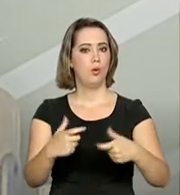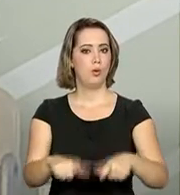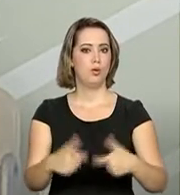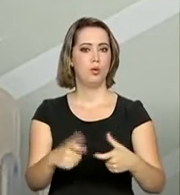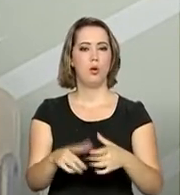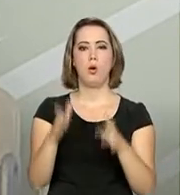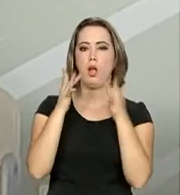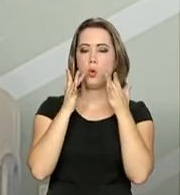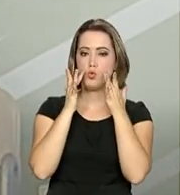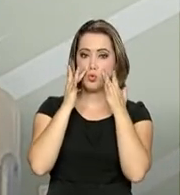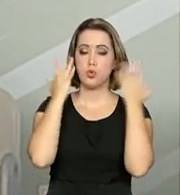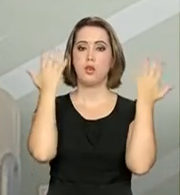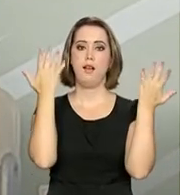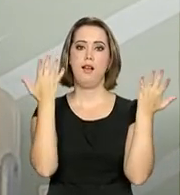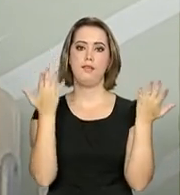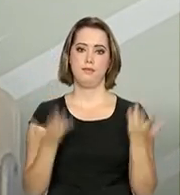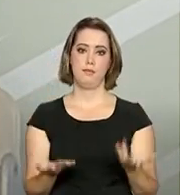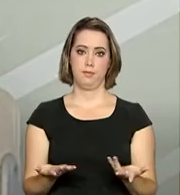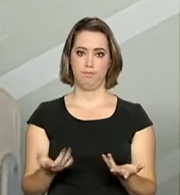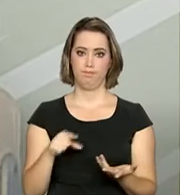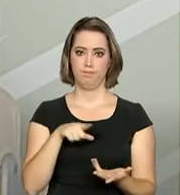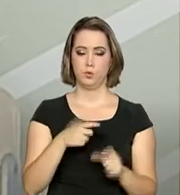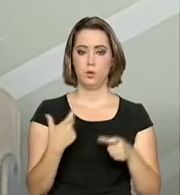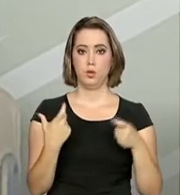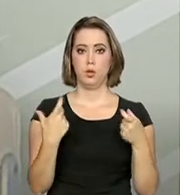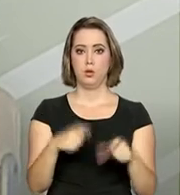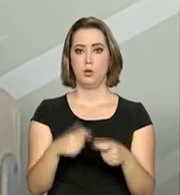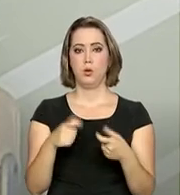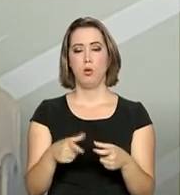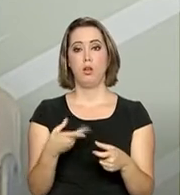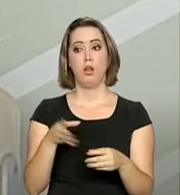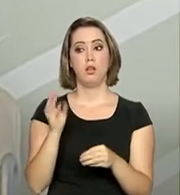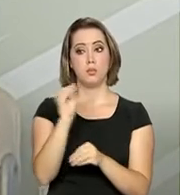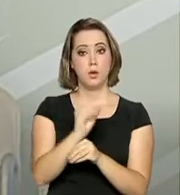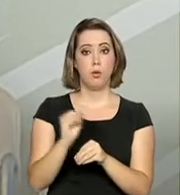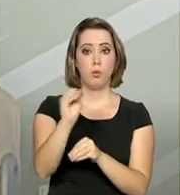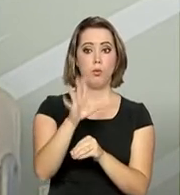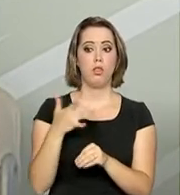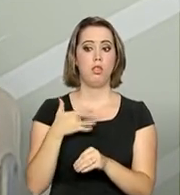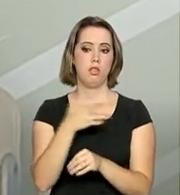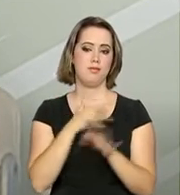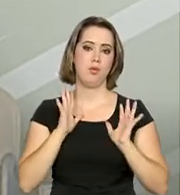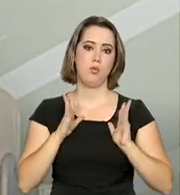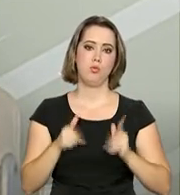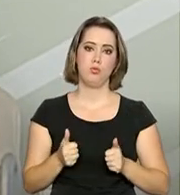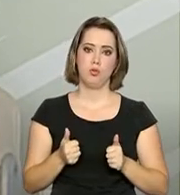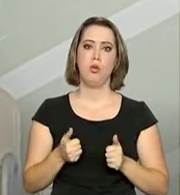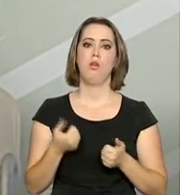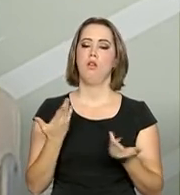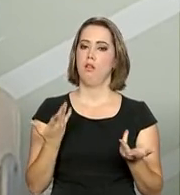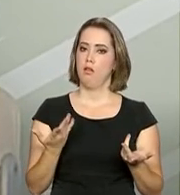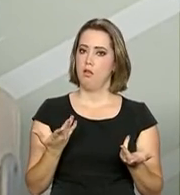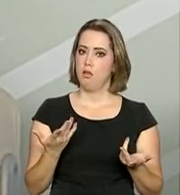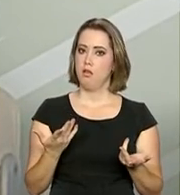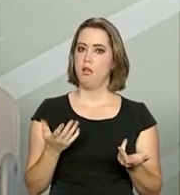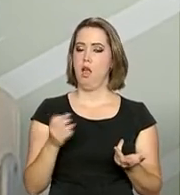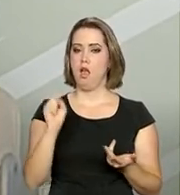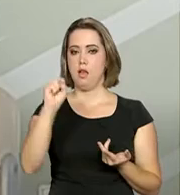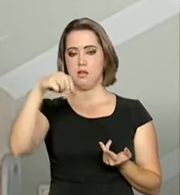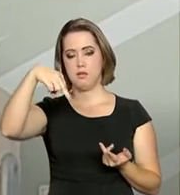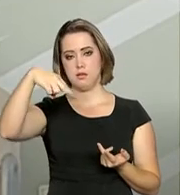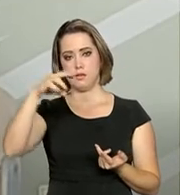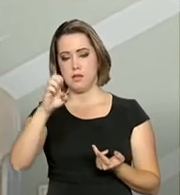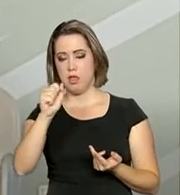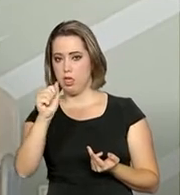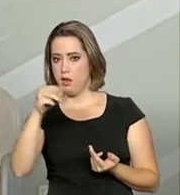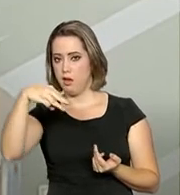de artes, são intervenções de saneamento, né? Principalmente o maior volume de recursos